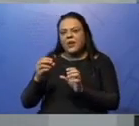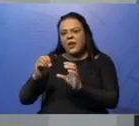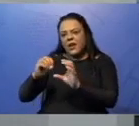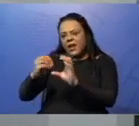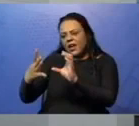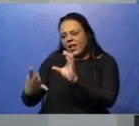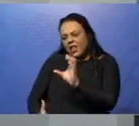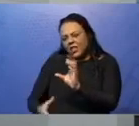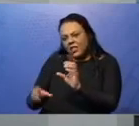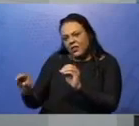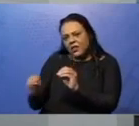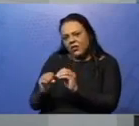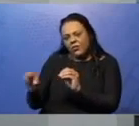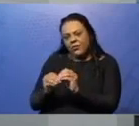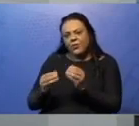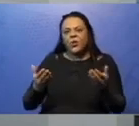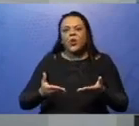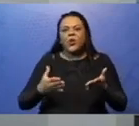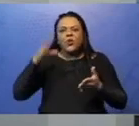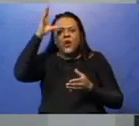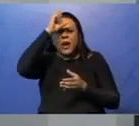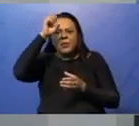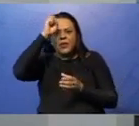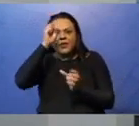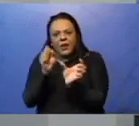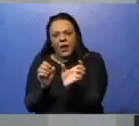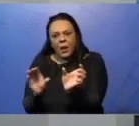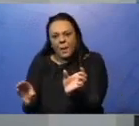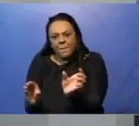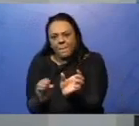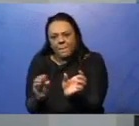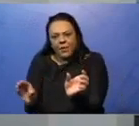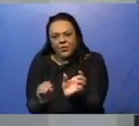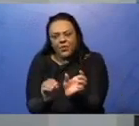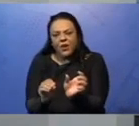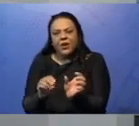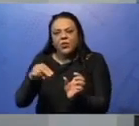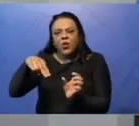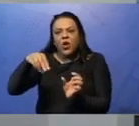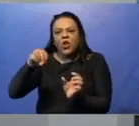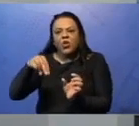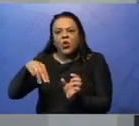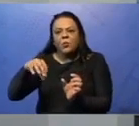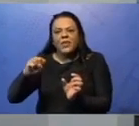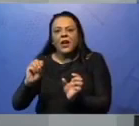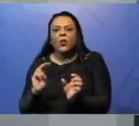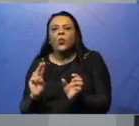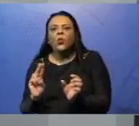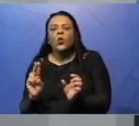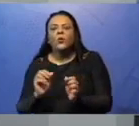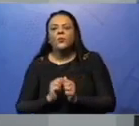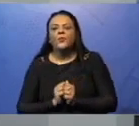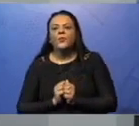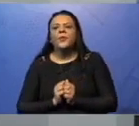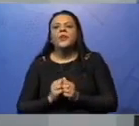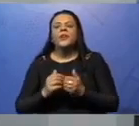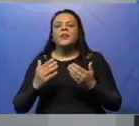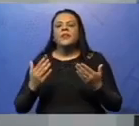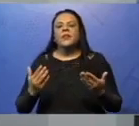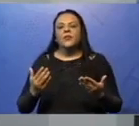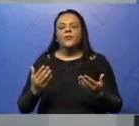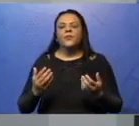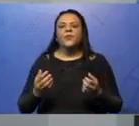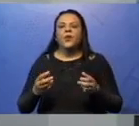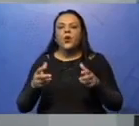predicado, que é o predicado nominal. Ele é muito fácil. Vamos estudar então? Vamos lá. Olha, antes de nós começarmos a